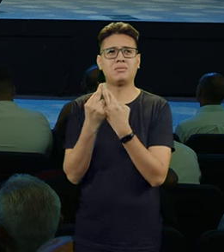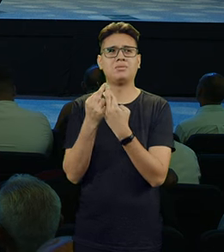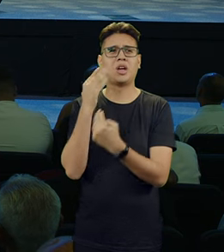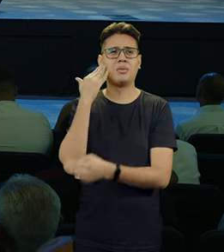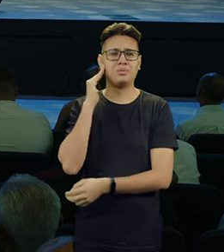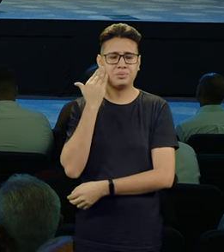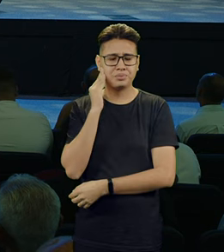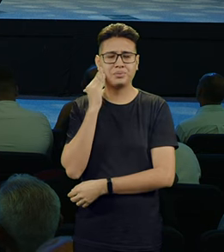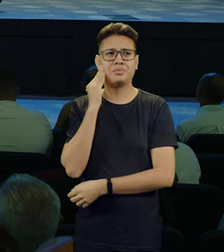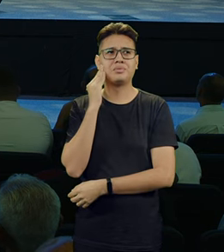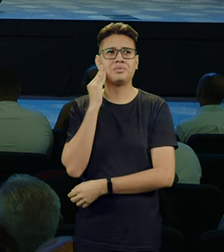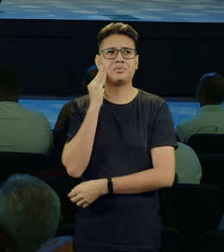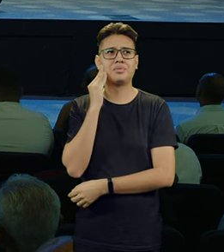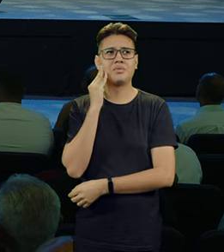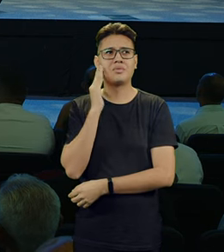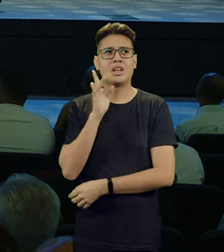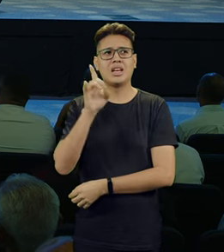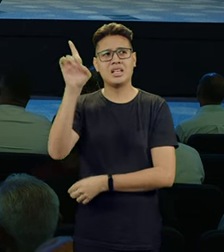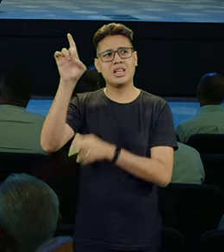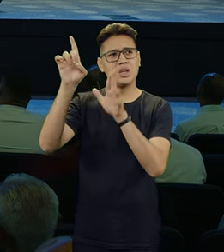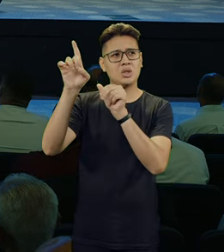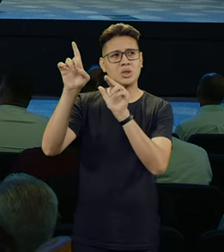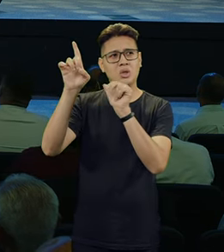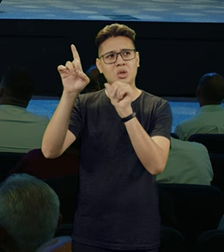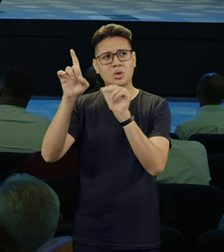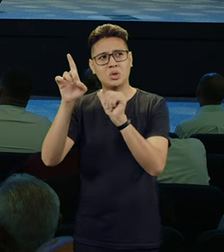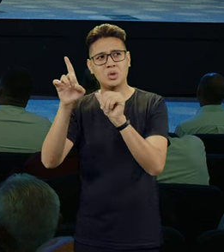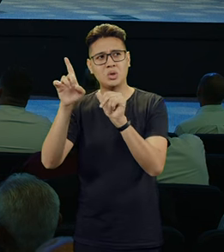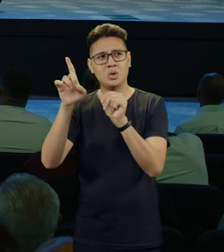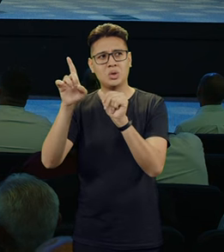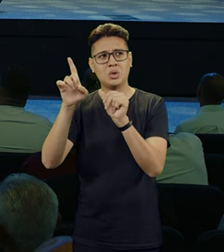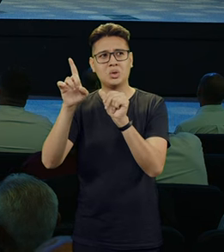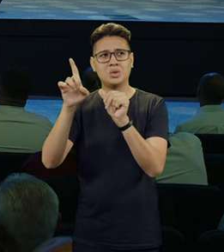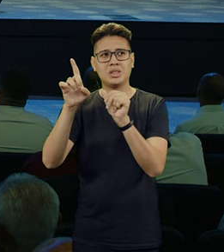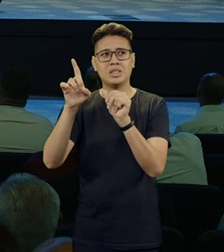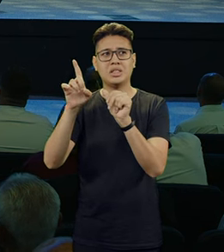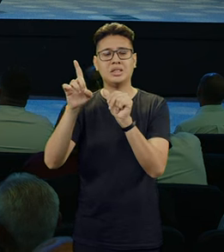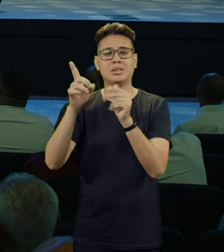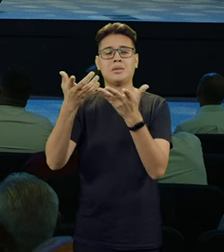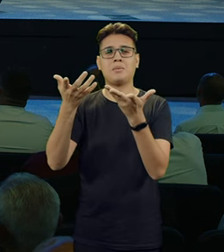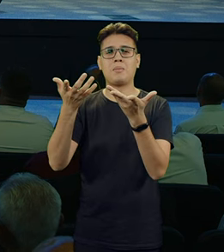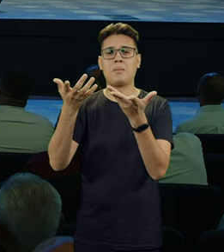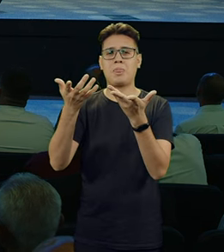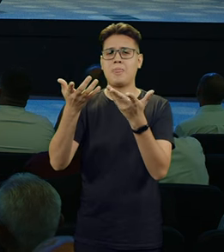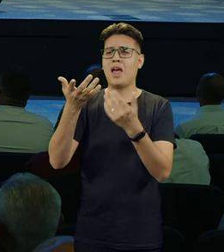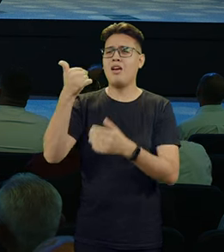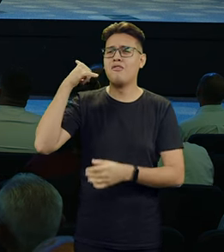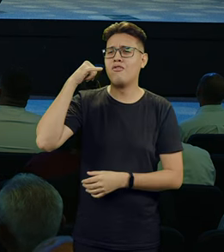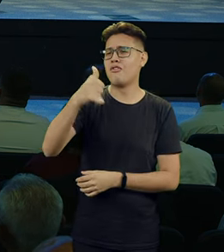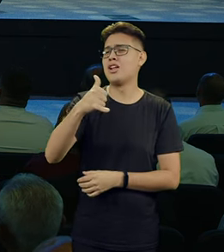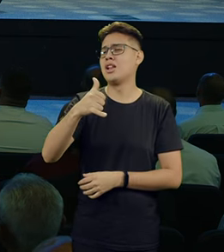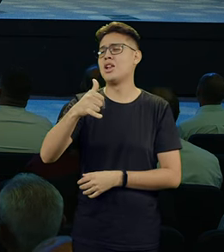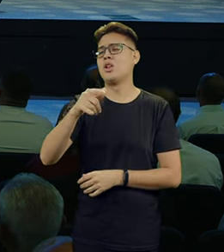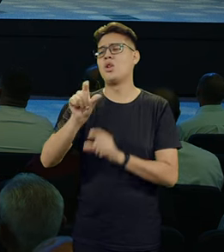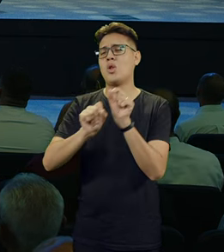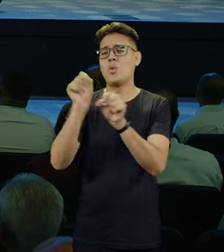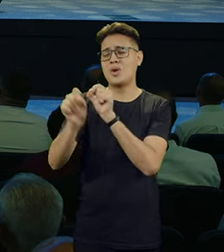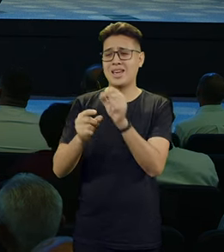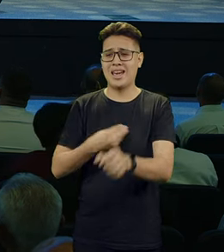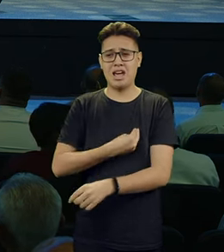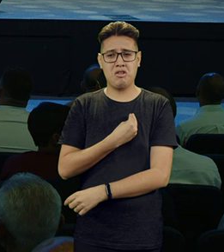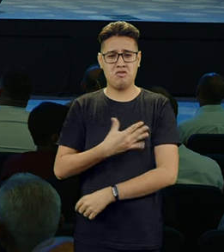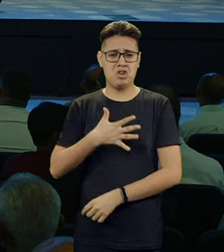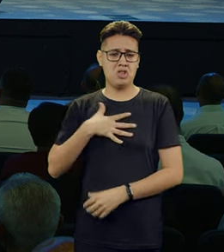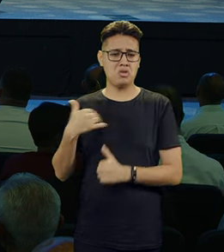entende que Deus nunca afirmou que a vida ao lado dele seria fácil, apenas disse